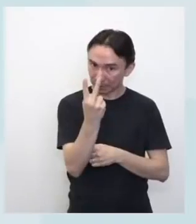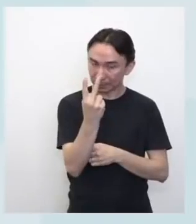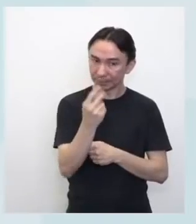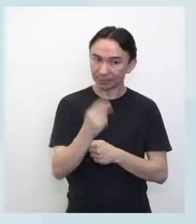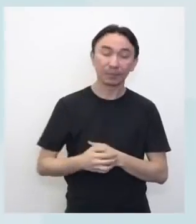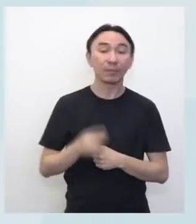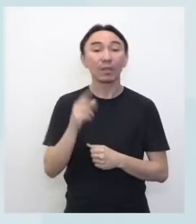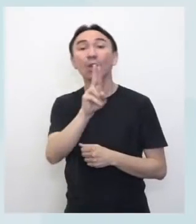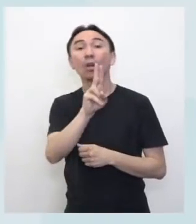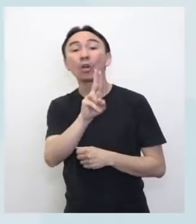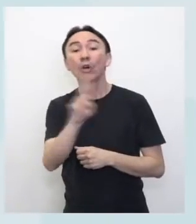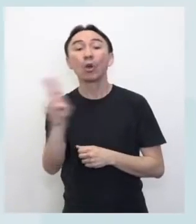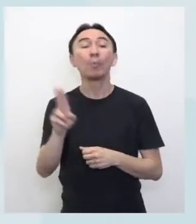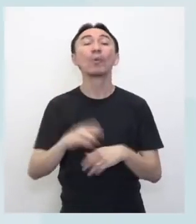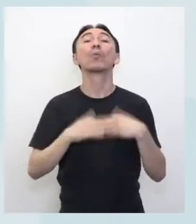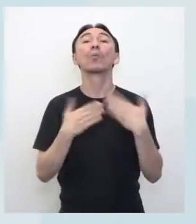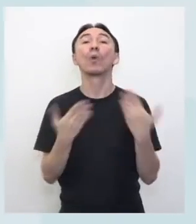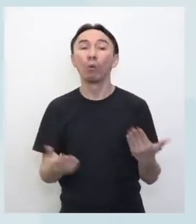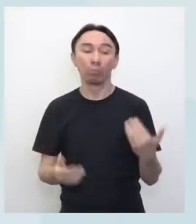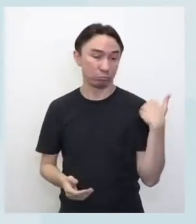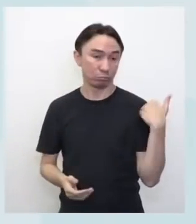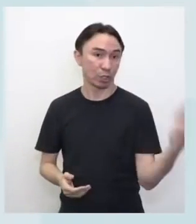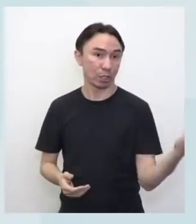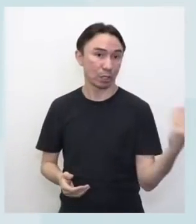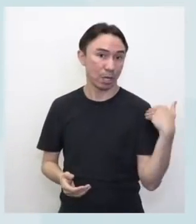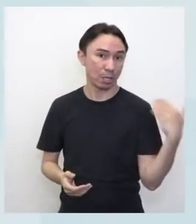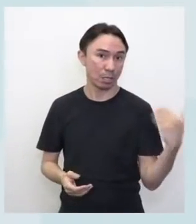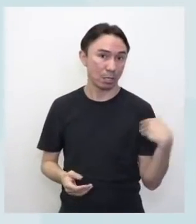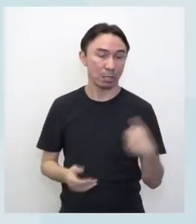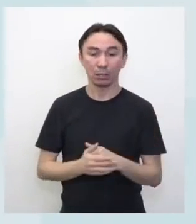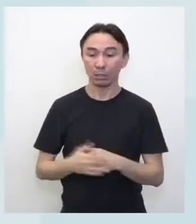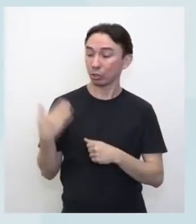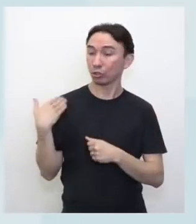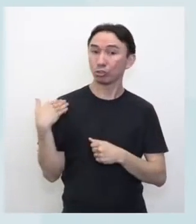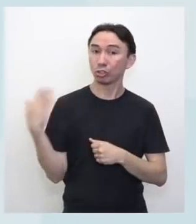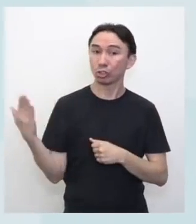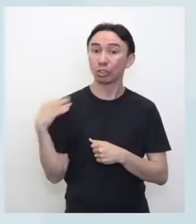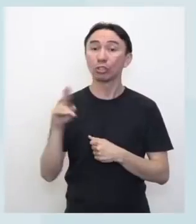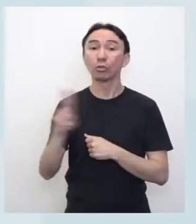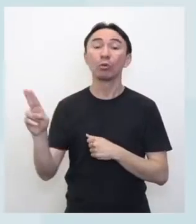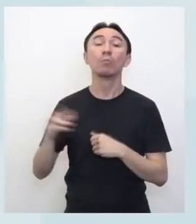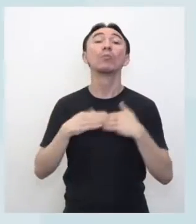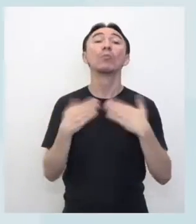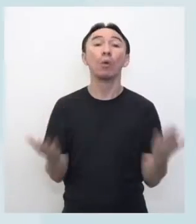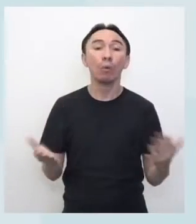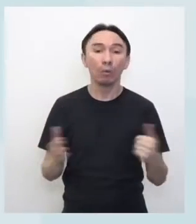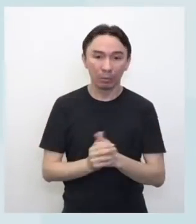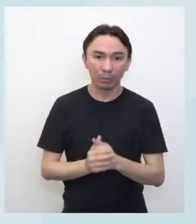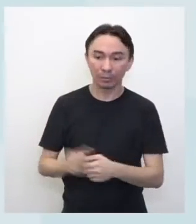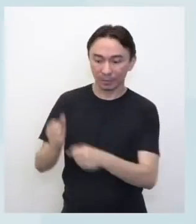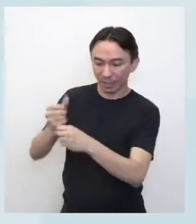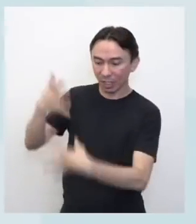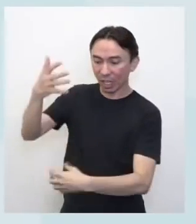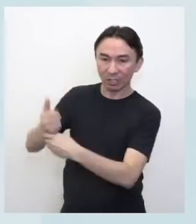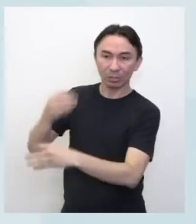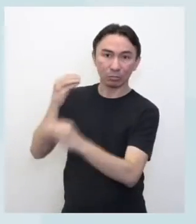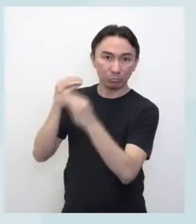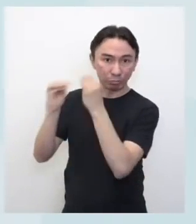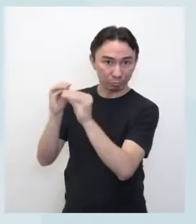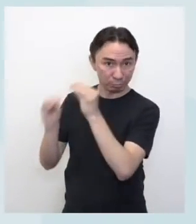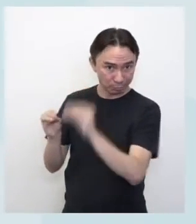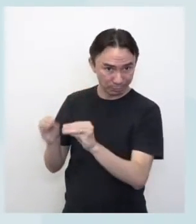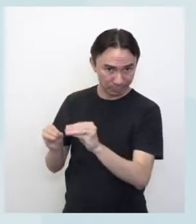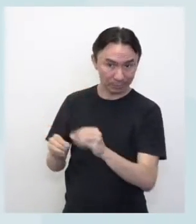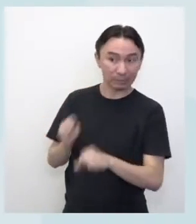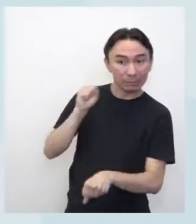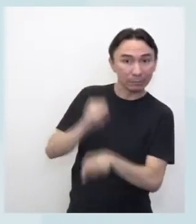o nome dessa figura da esquerda e o nome dessa figura da direita. Manda lá no chat. Eu estou esperando a